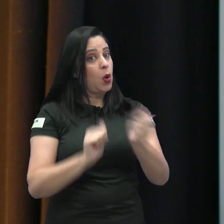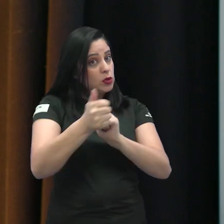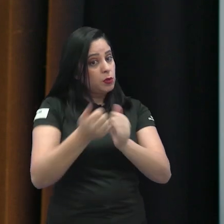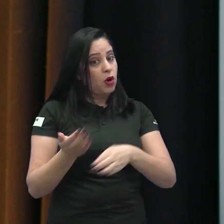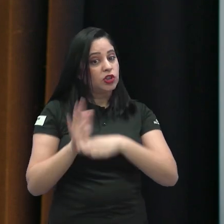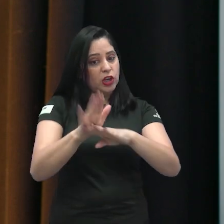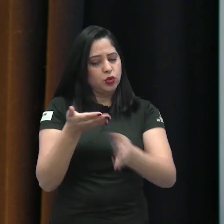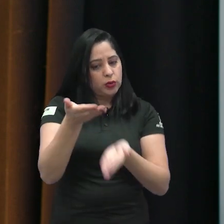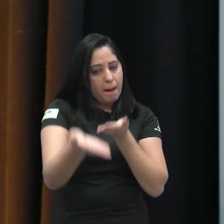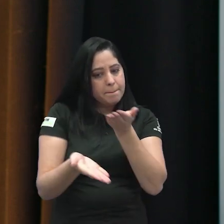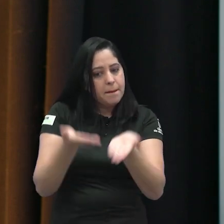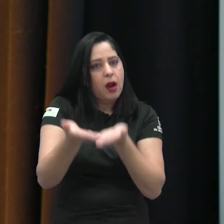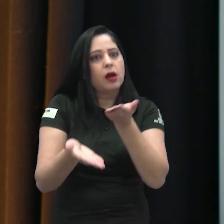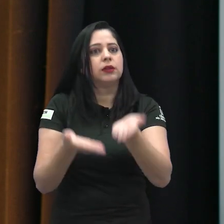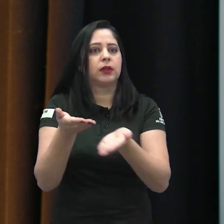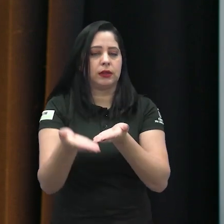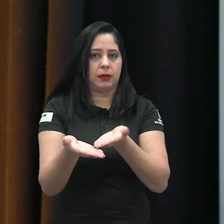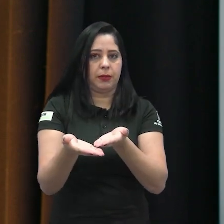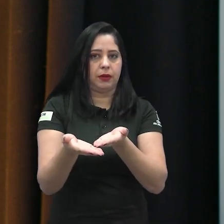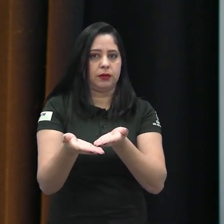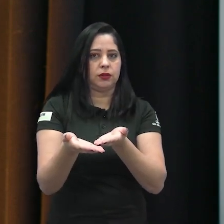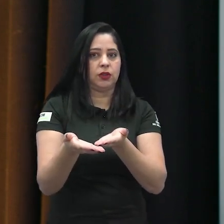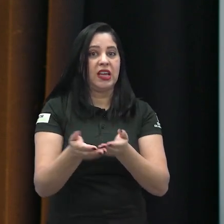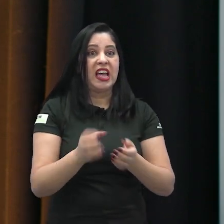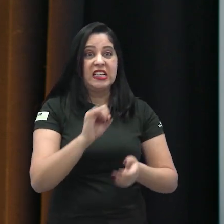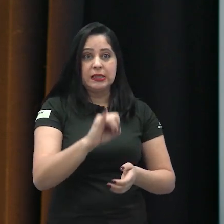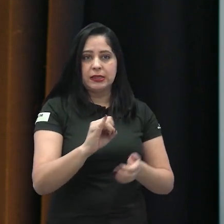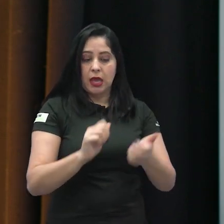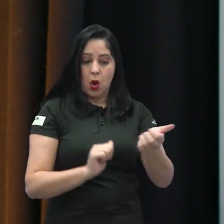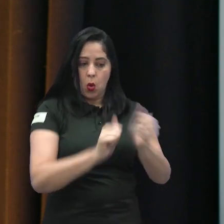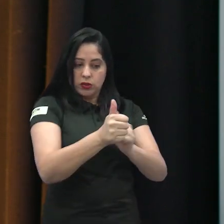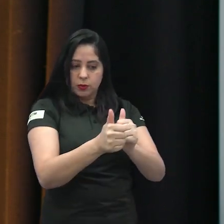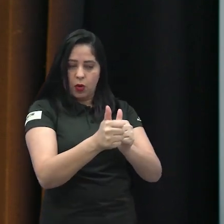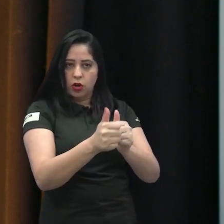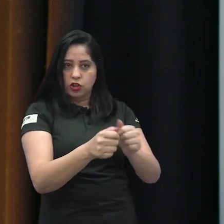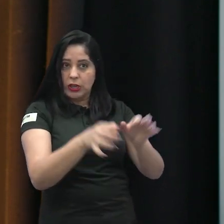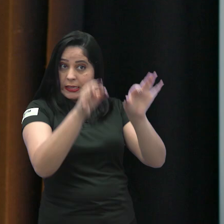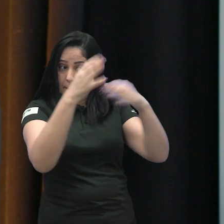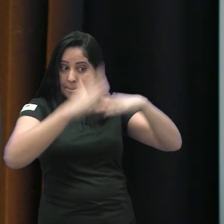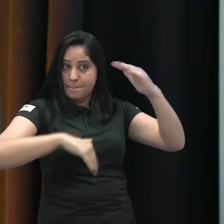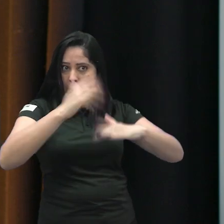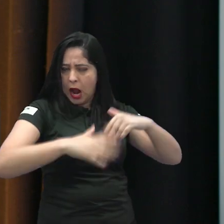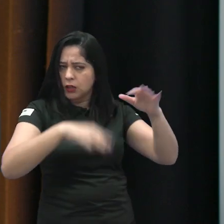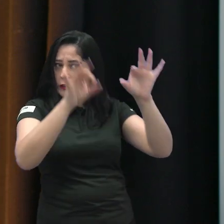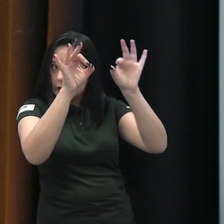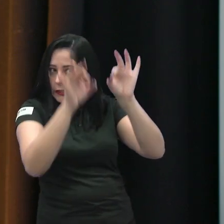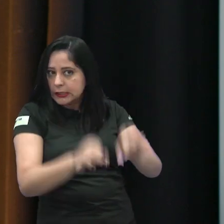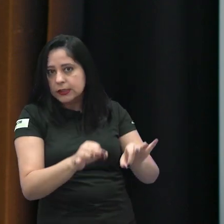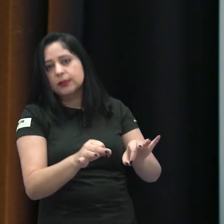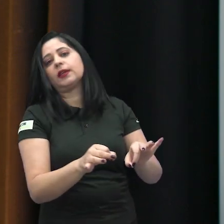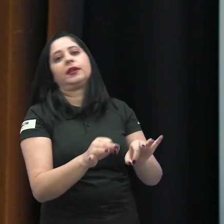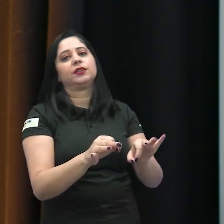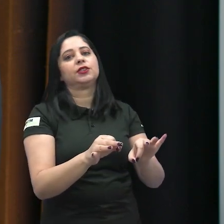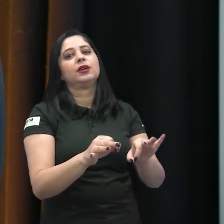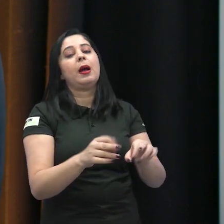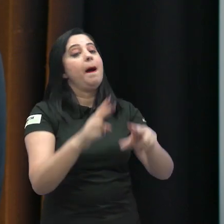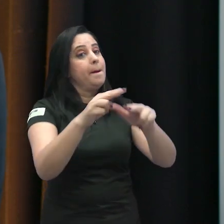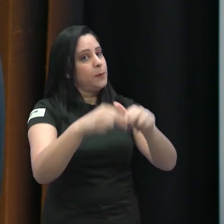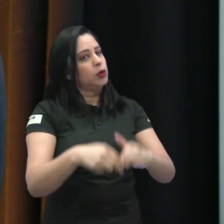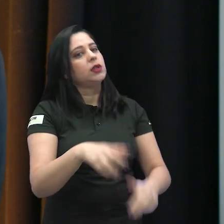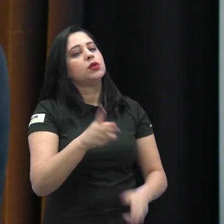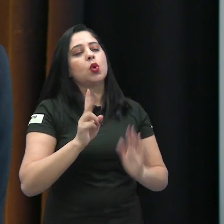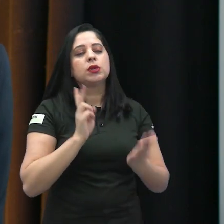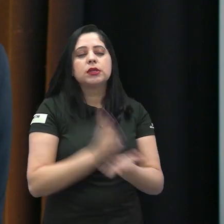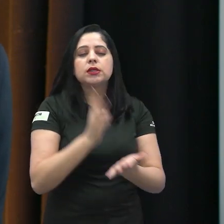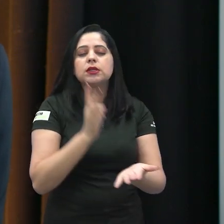tratamento e também na reabilitação. Então, o esporte, quando bem orientado, por isso, isso é uma